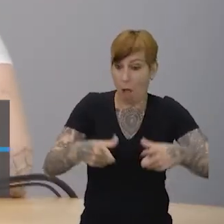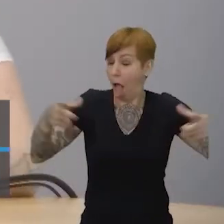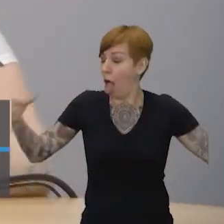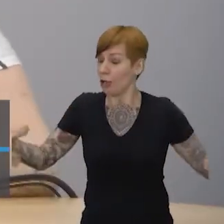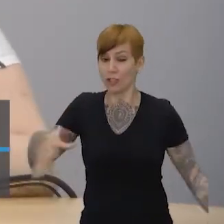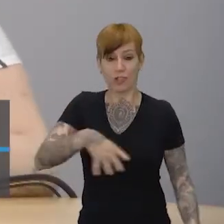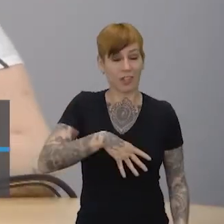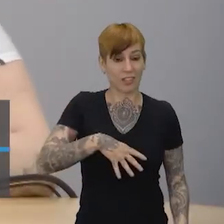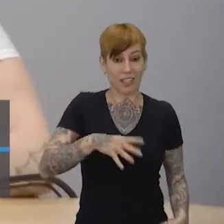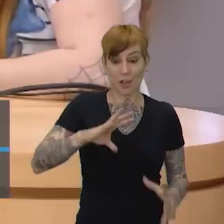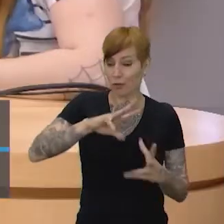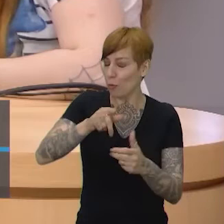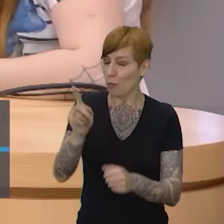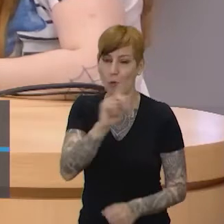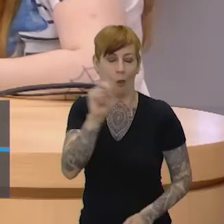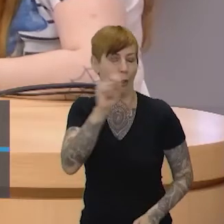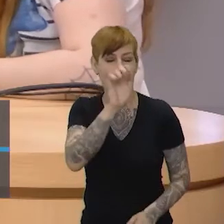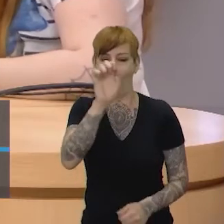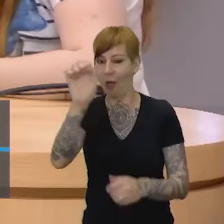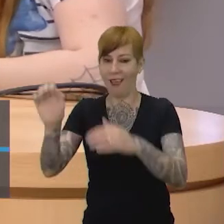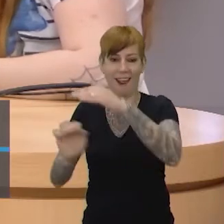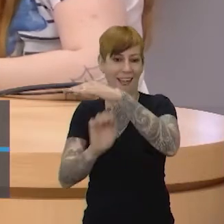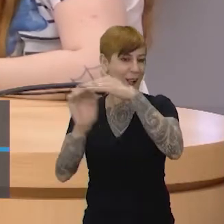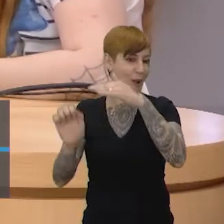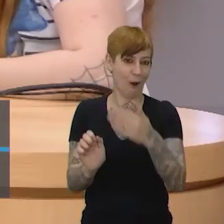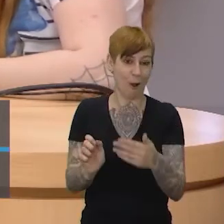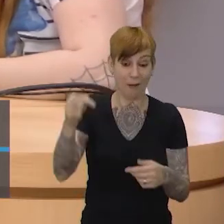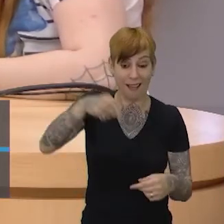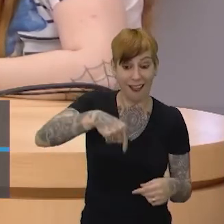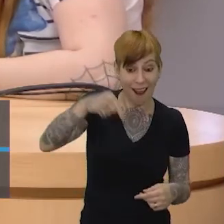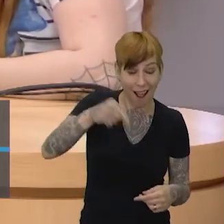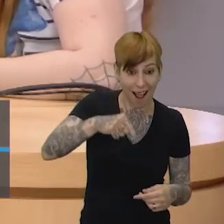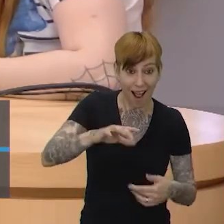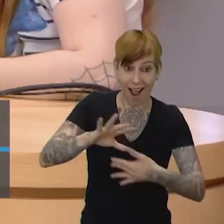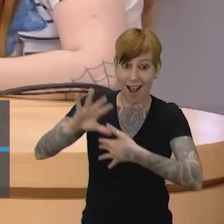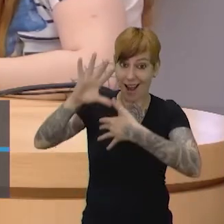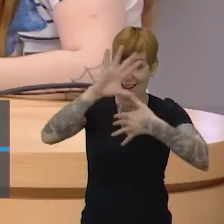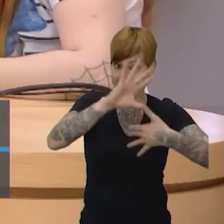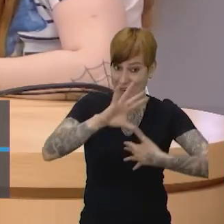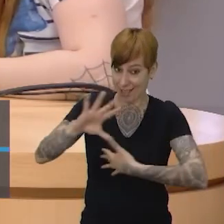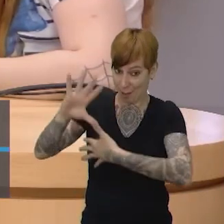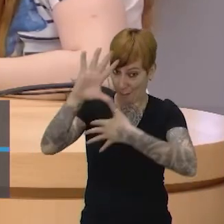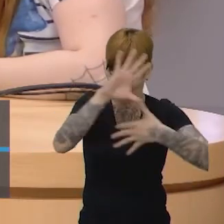ficava aqui no continente americano, entre os